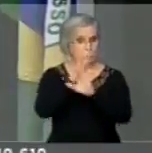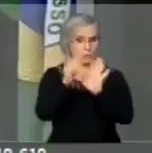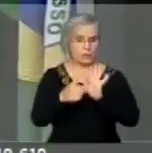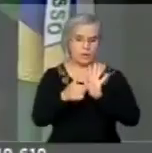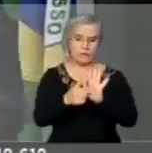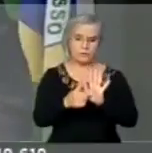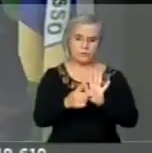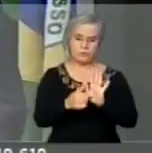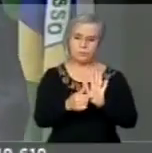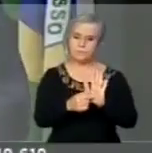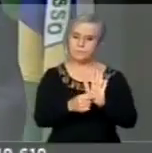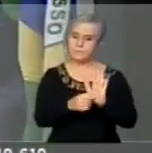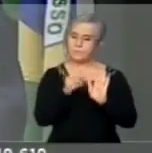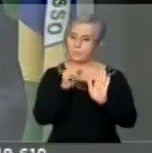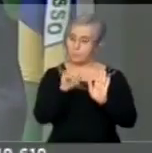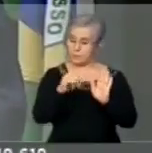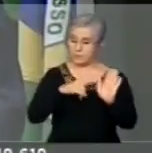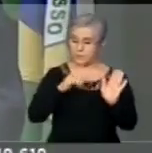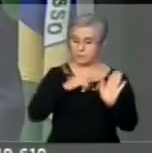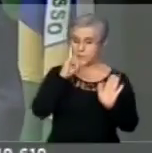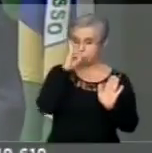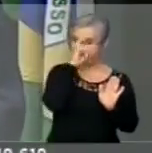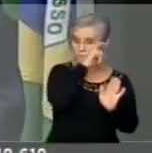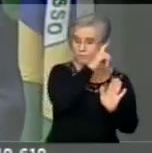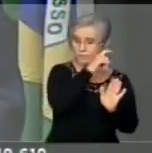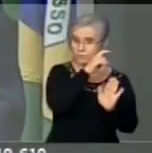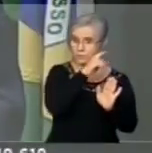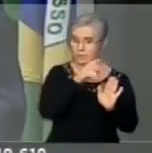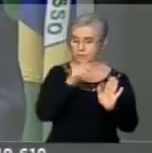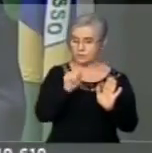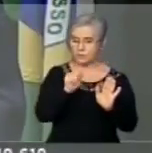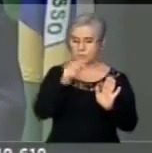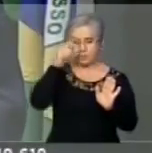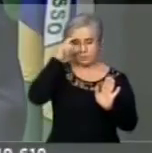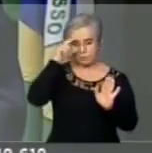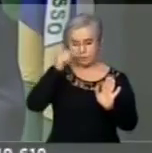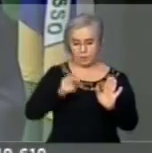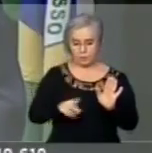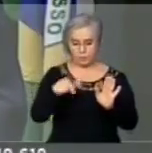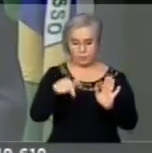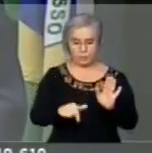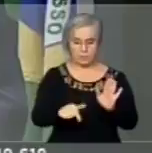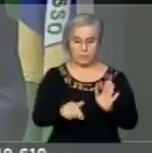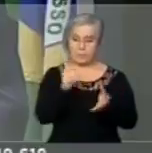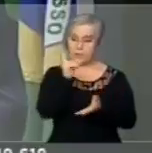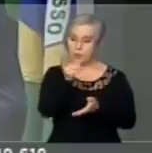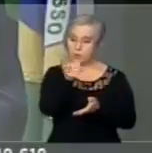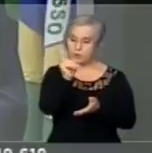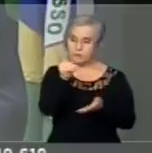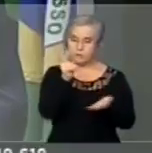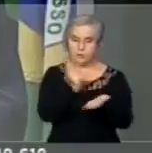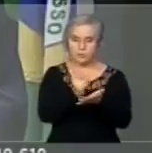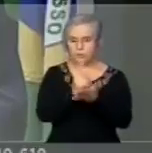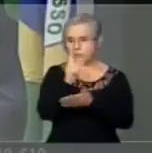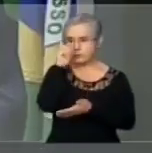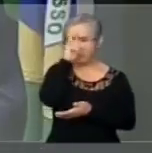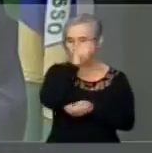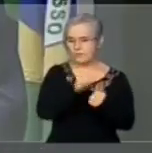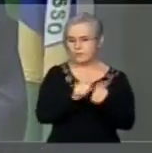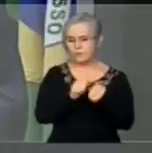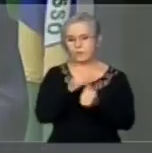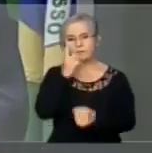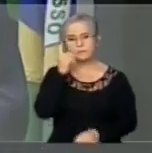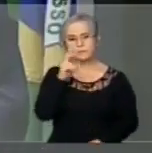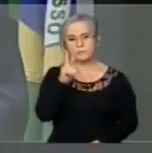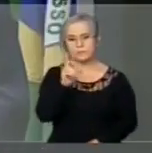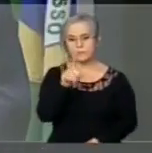de que, se haviam dificuldades na permanência de Eduardo Cunha, as mesmas continuam a haver na permanência do